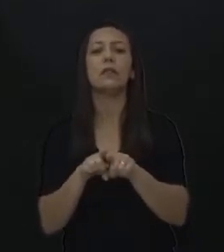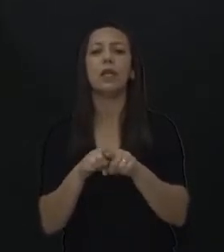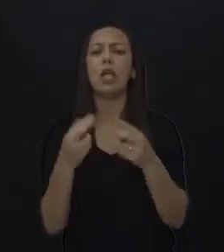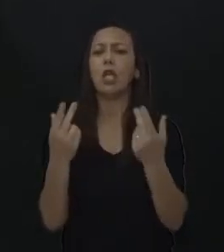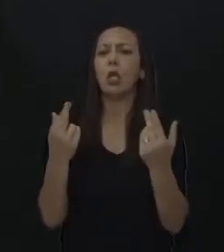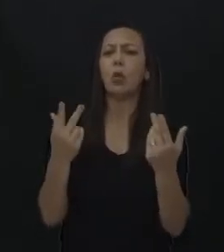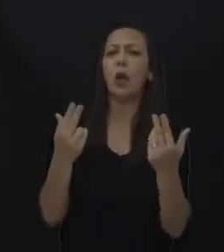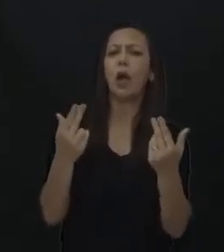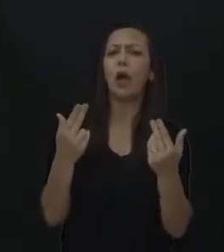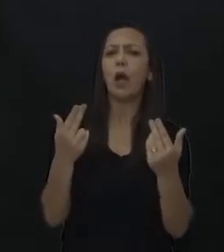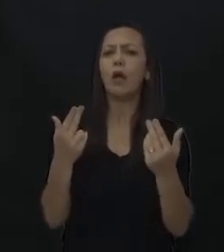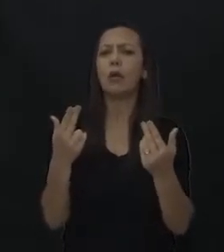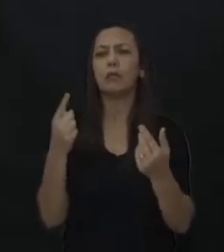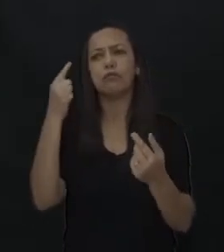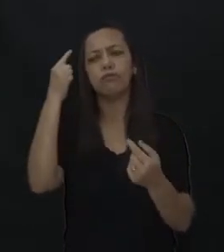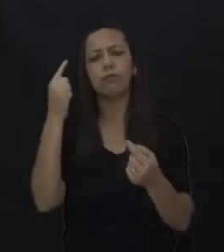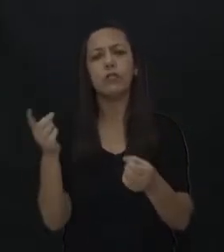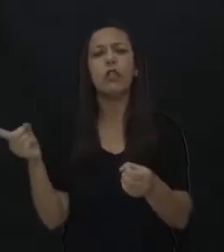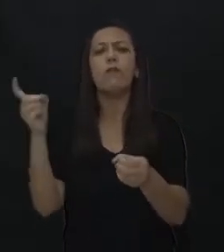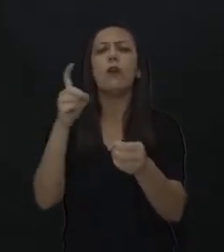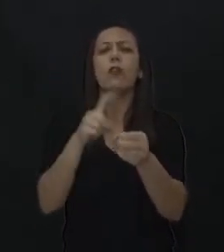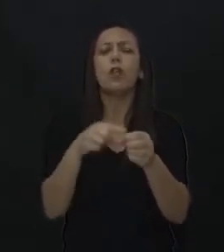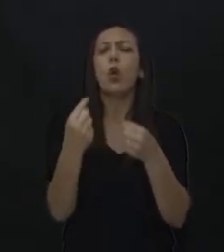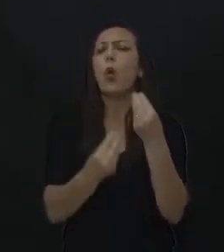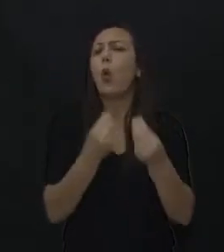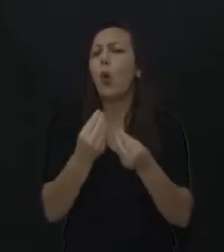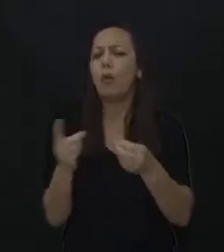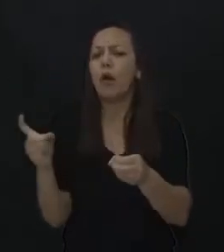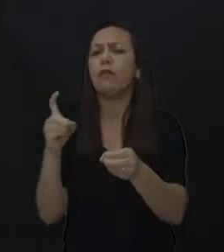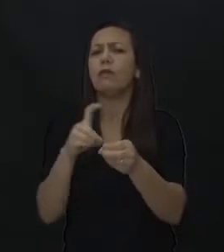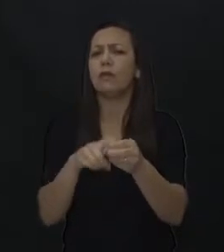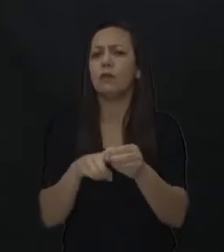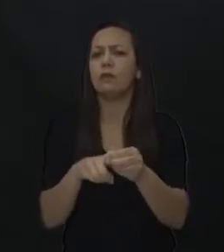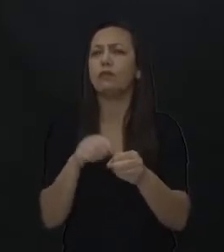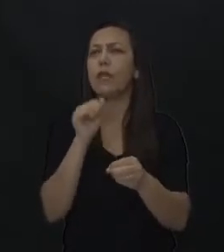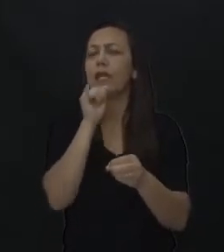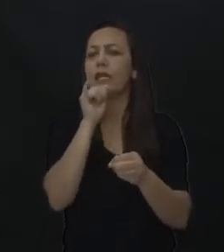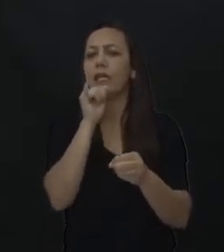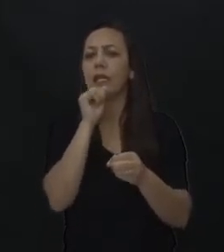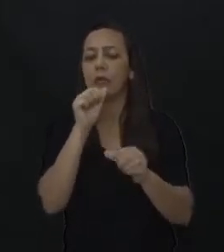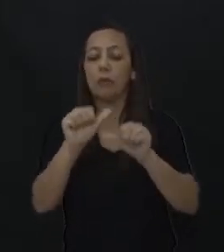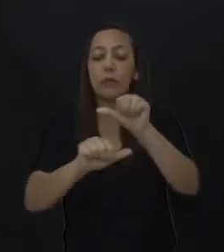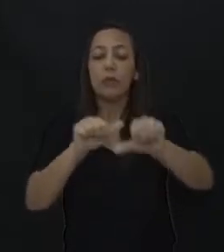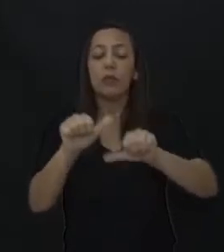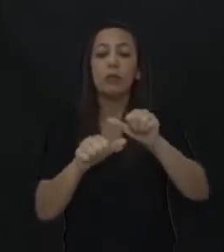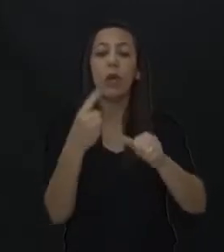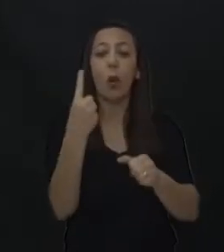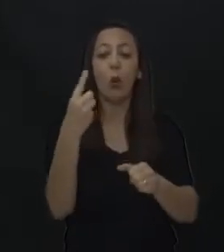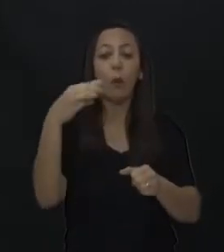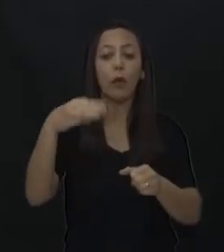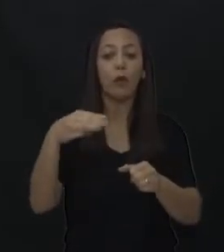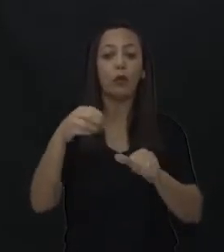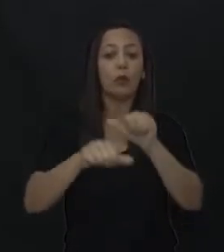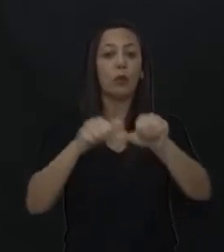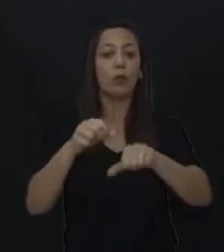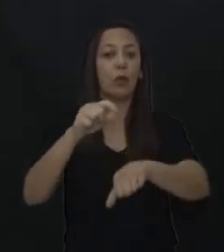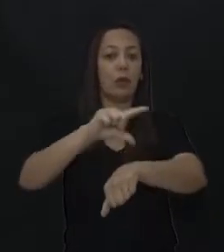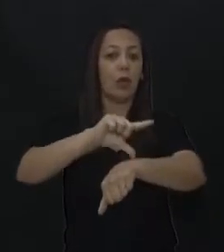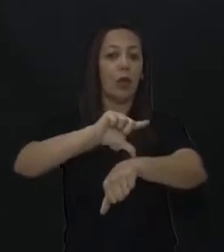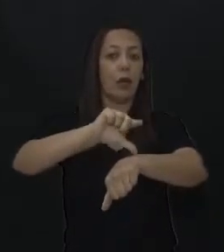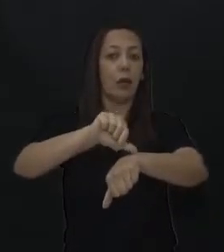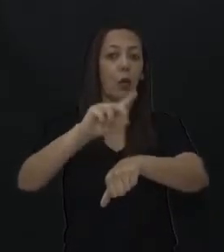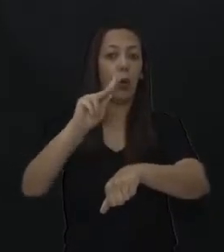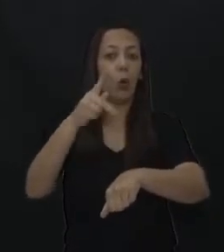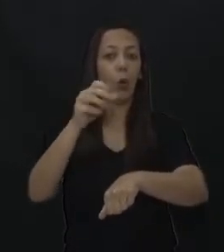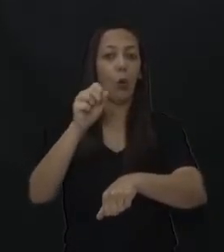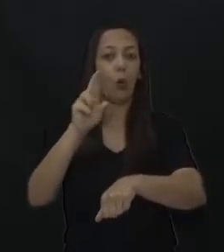quando você faz a volta. Como assim a volta? Eu quero transformar um minuto em hora. É só você pegar